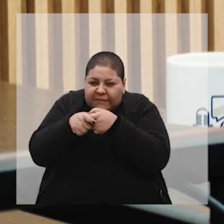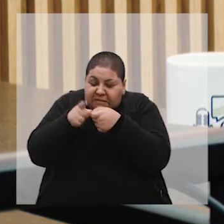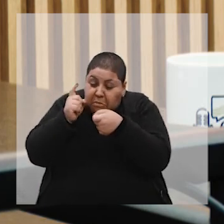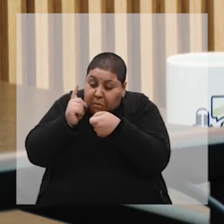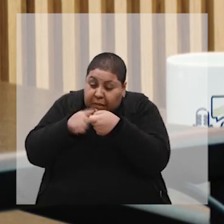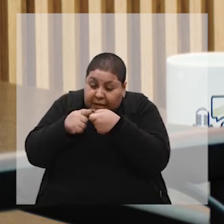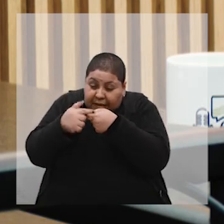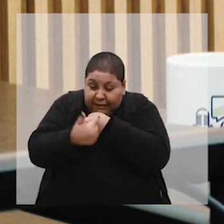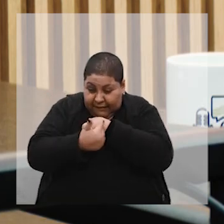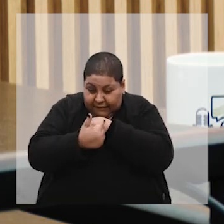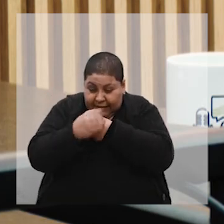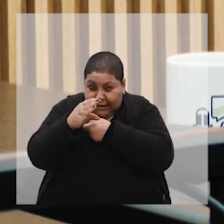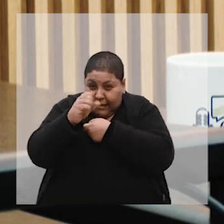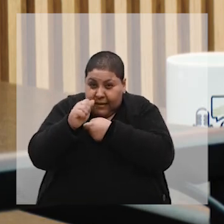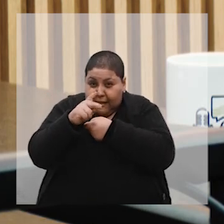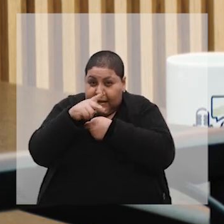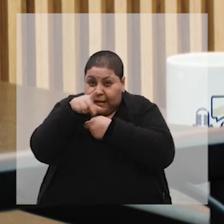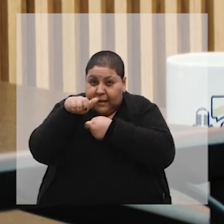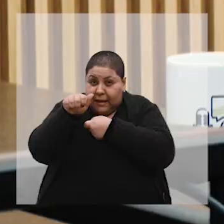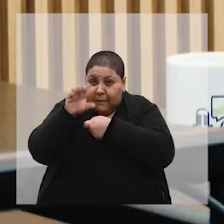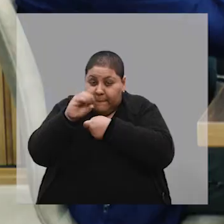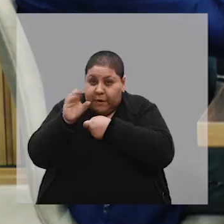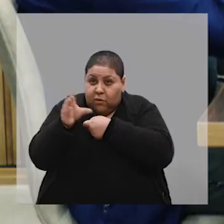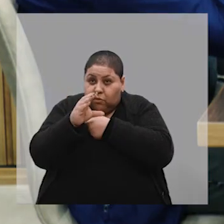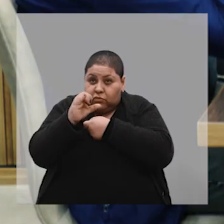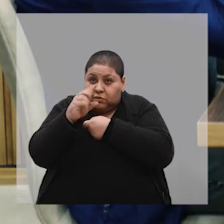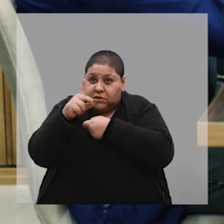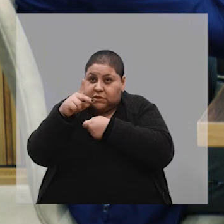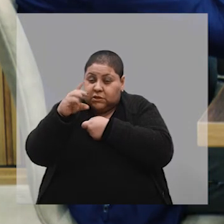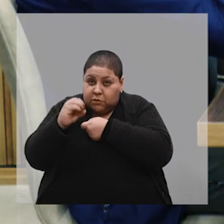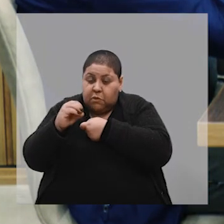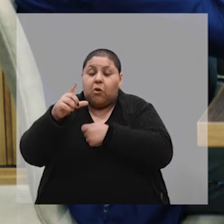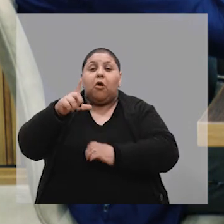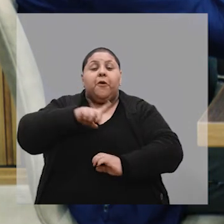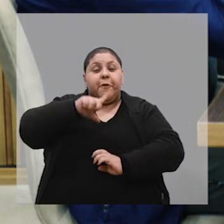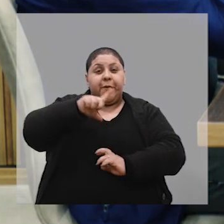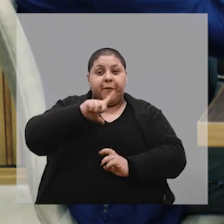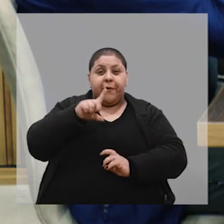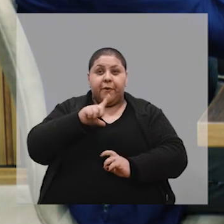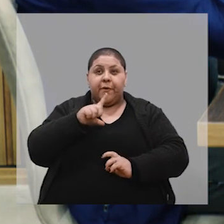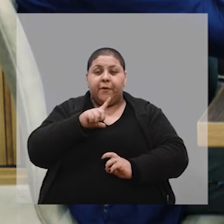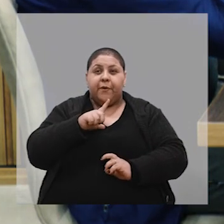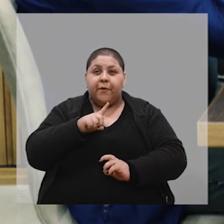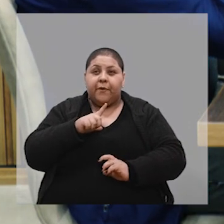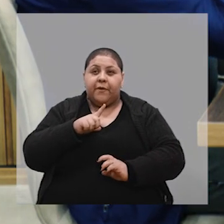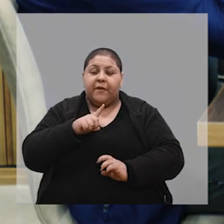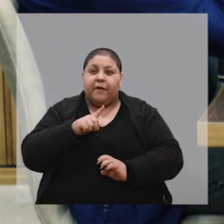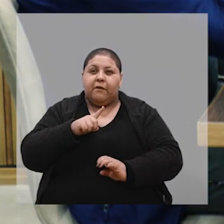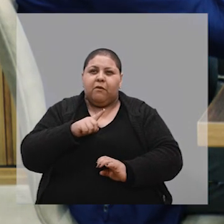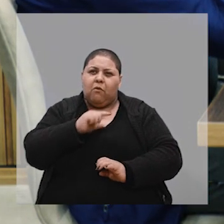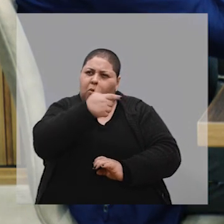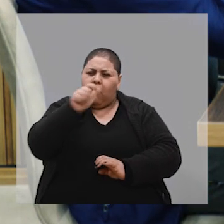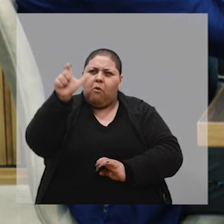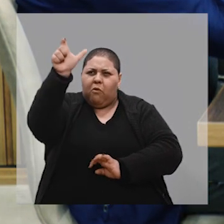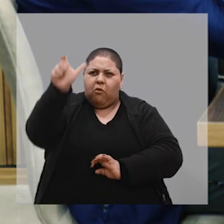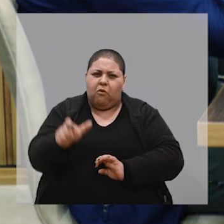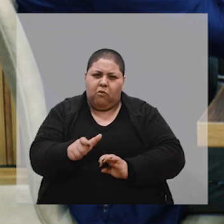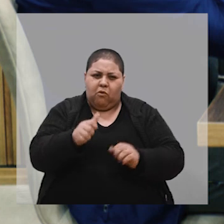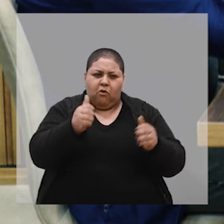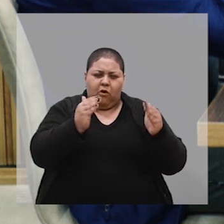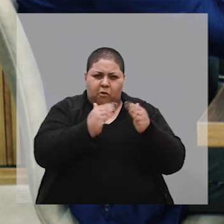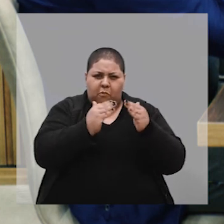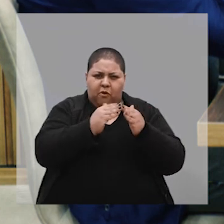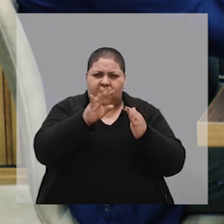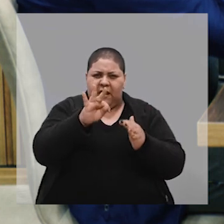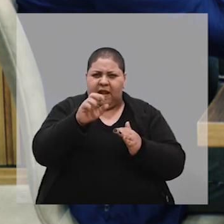chegar em Capão do Cipó. E ele mora lá. E ele mora lá. Nós temos também o Oromar, que é de Tapes. Tapes é aqui